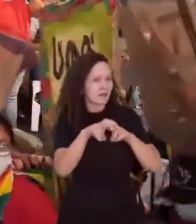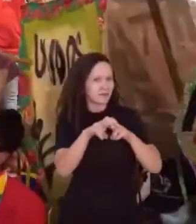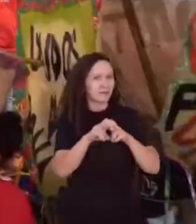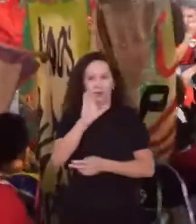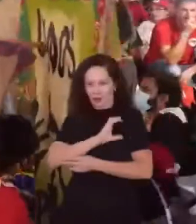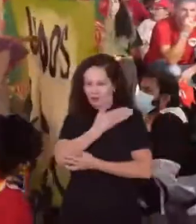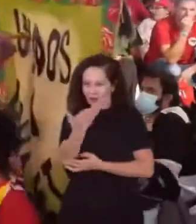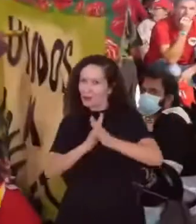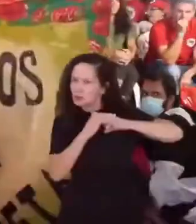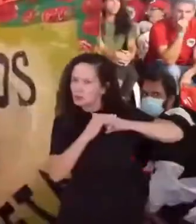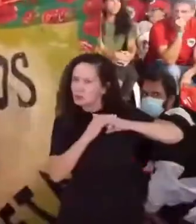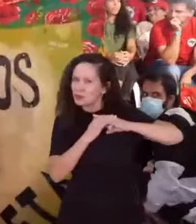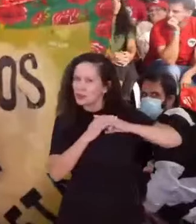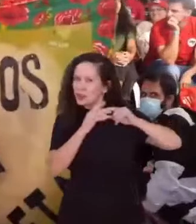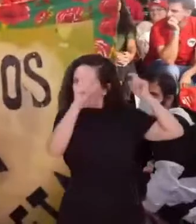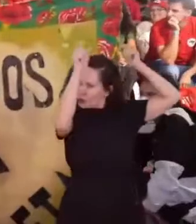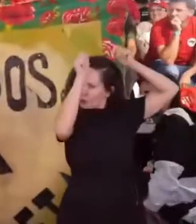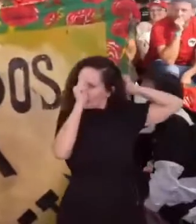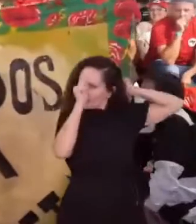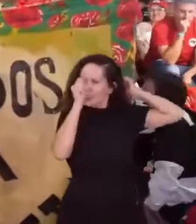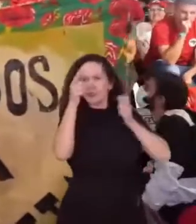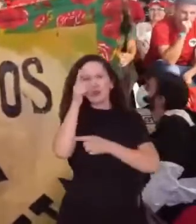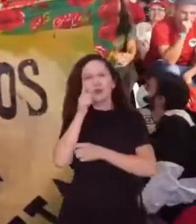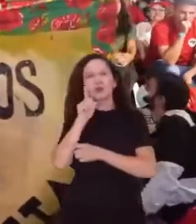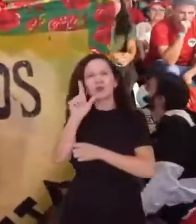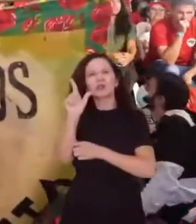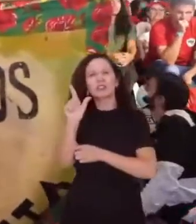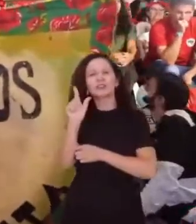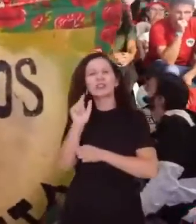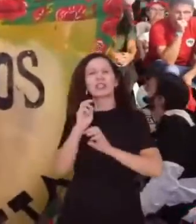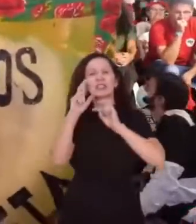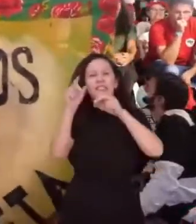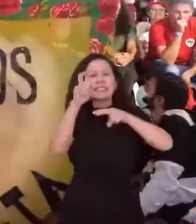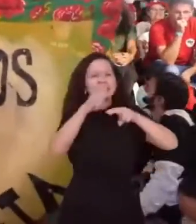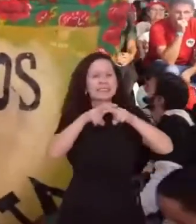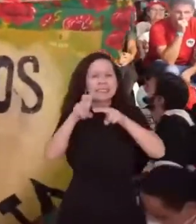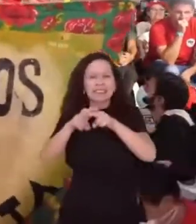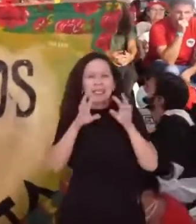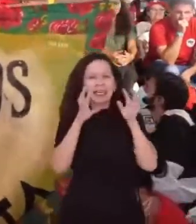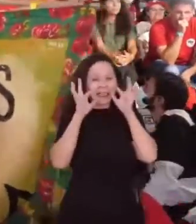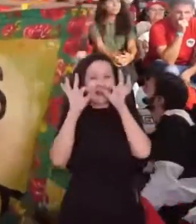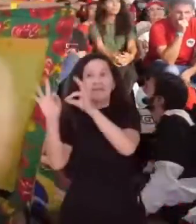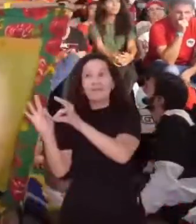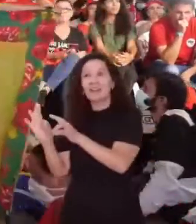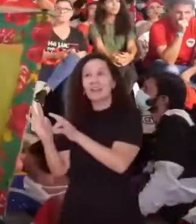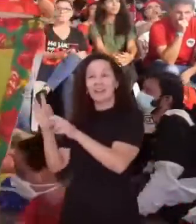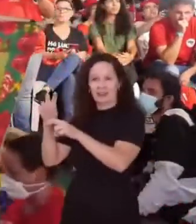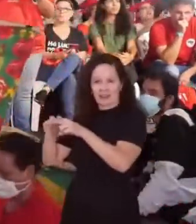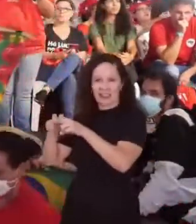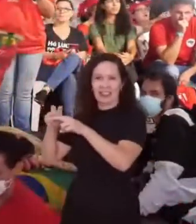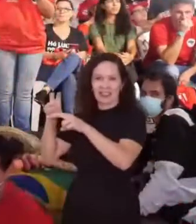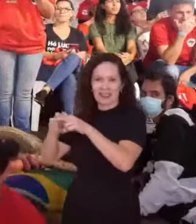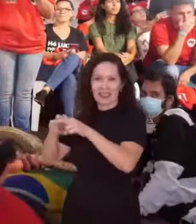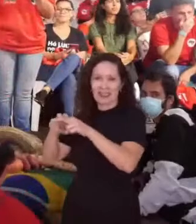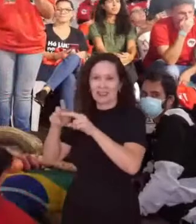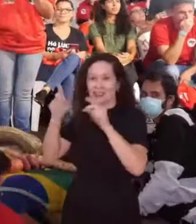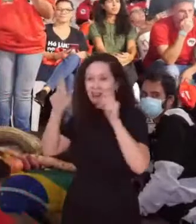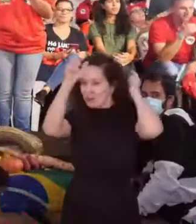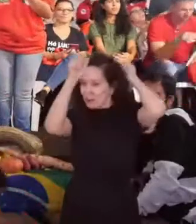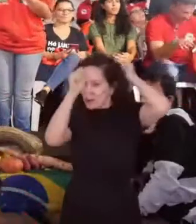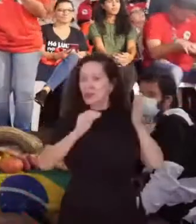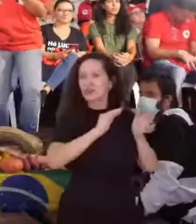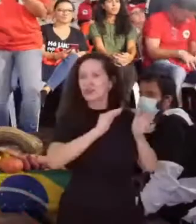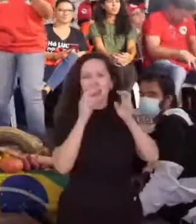gente conseguir garantir de todo mundo que está assistindo lá em casa poder assistir bem a transmissão. Então, por favor, não passar